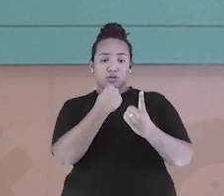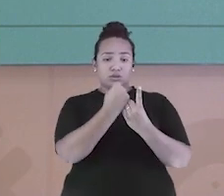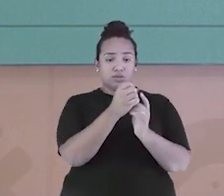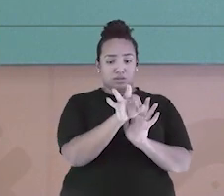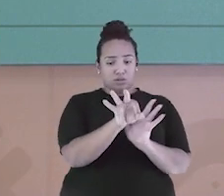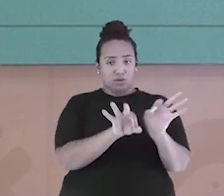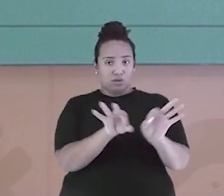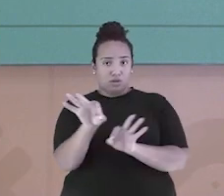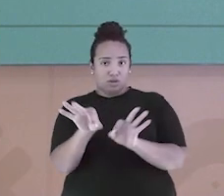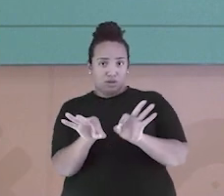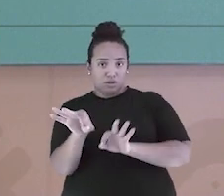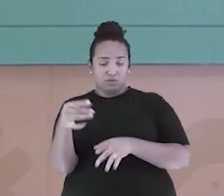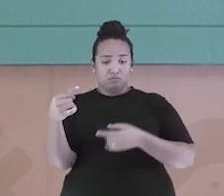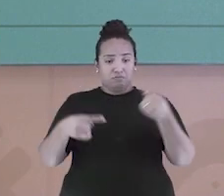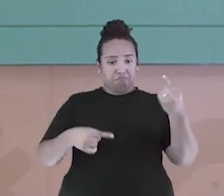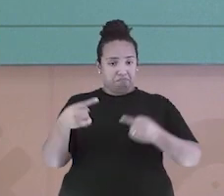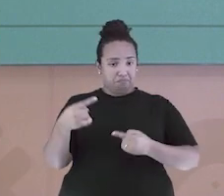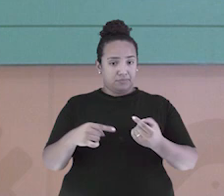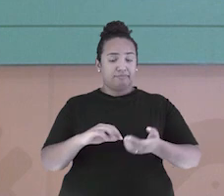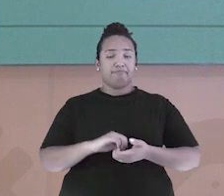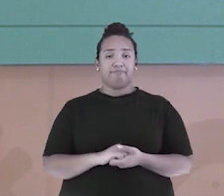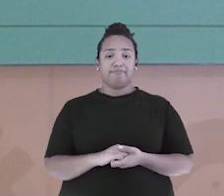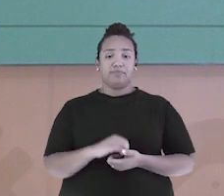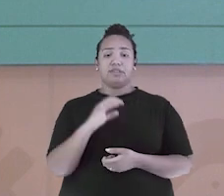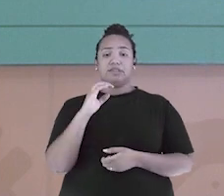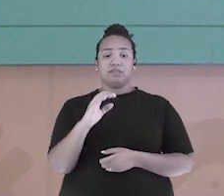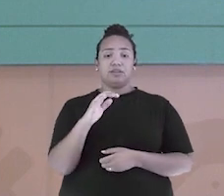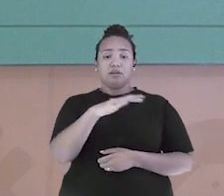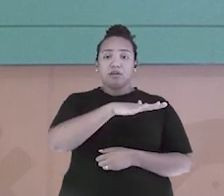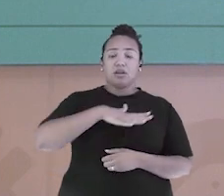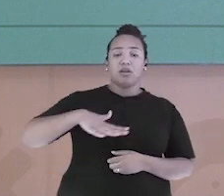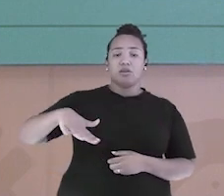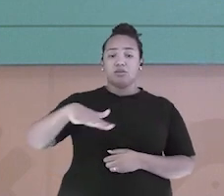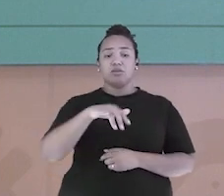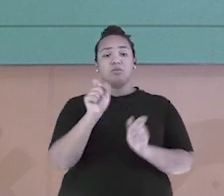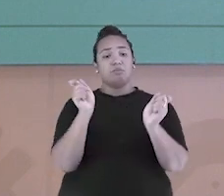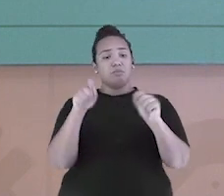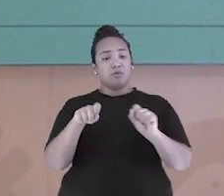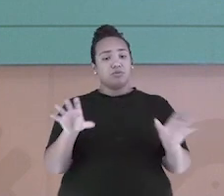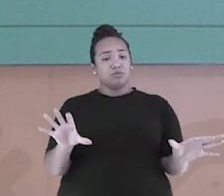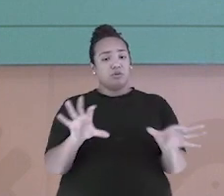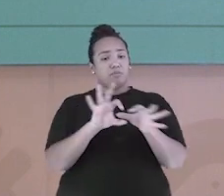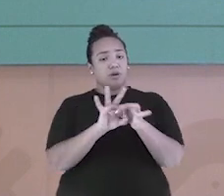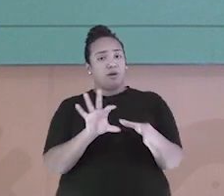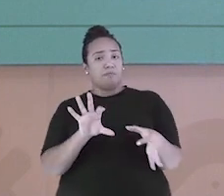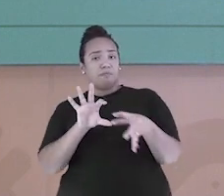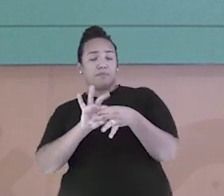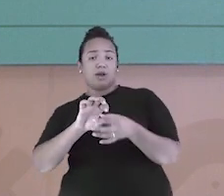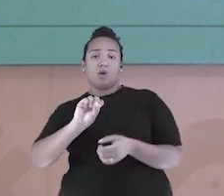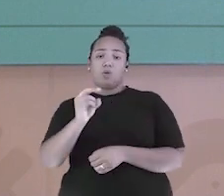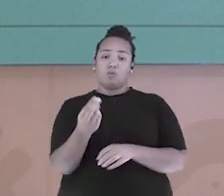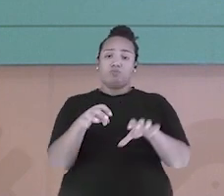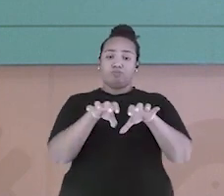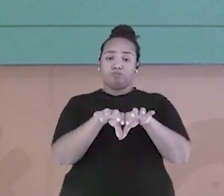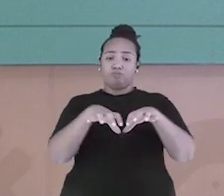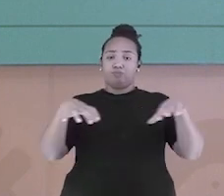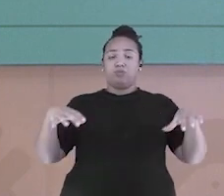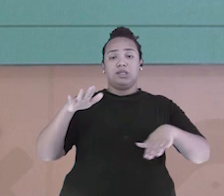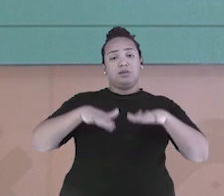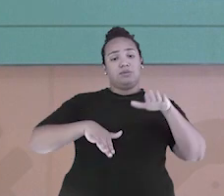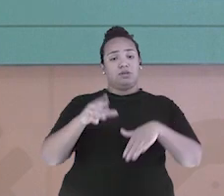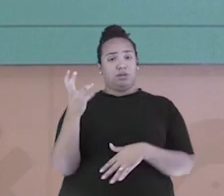se organiza politicamente. C. Territórios podem ser anexados ou separados de acordo com a cultura